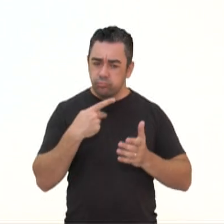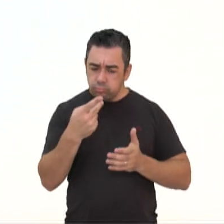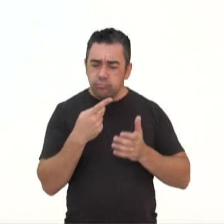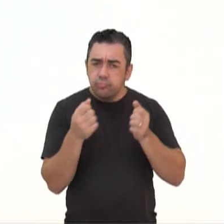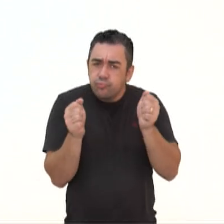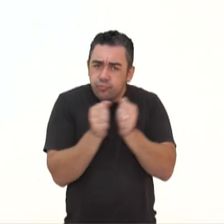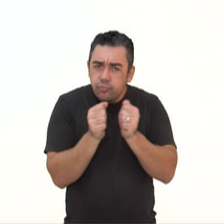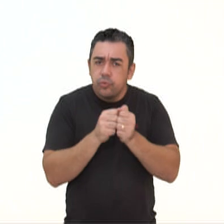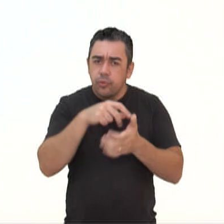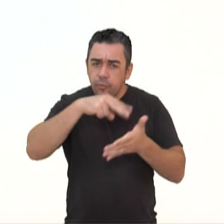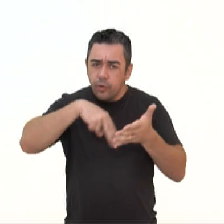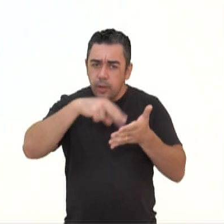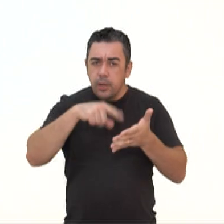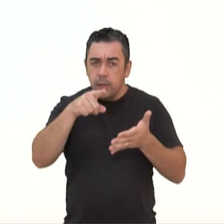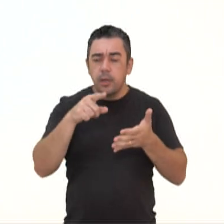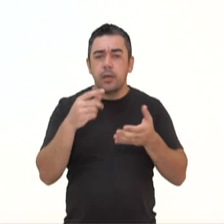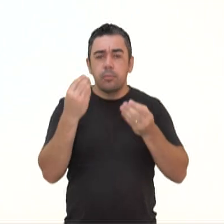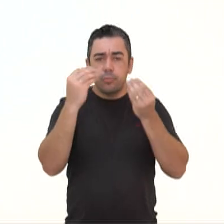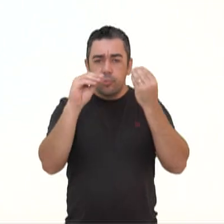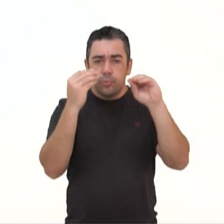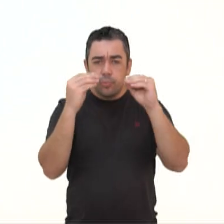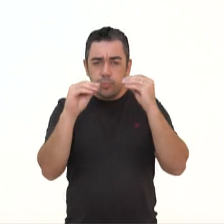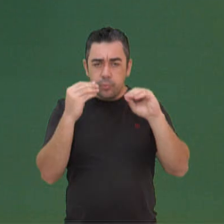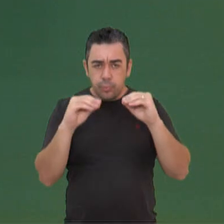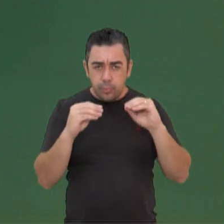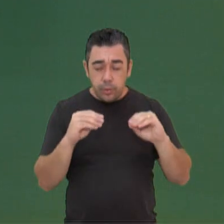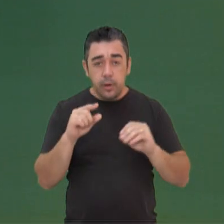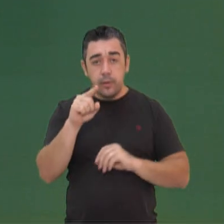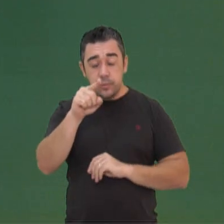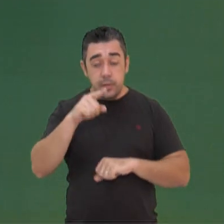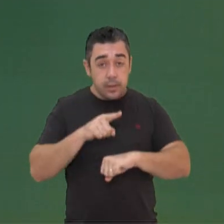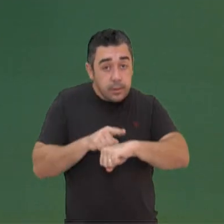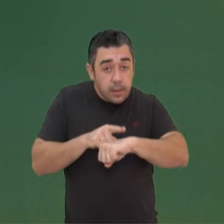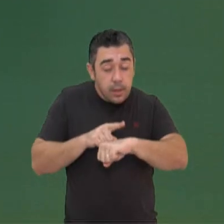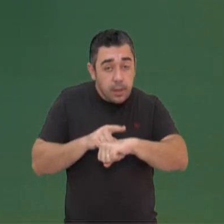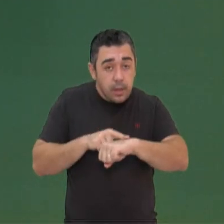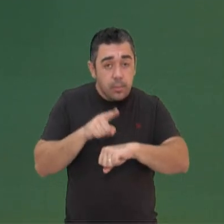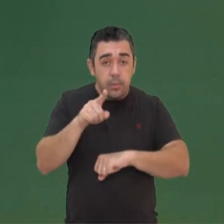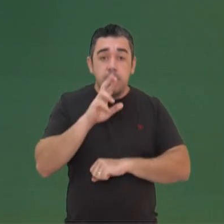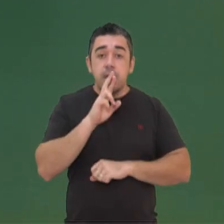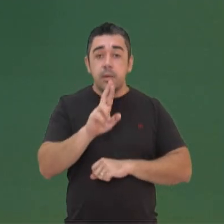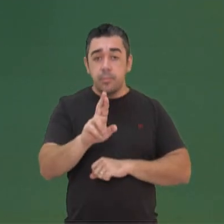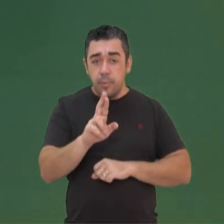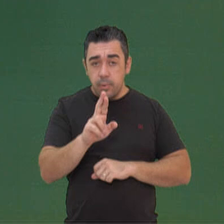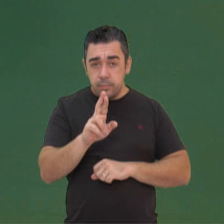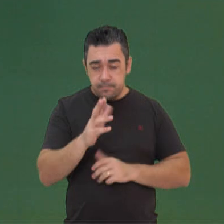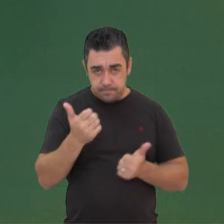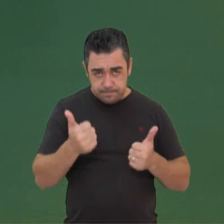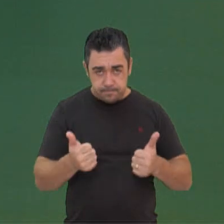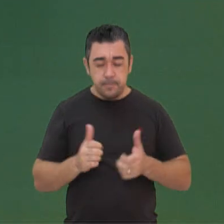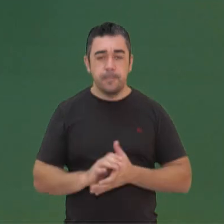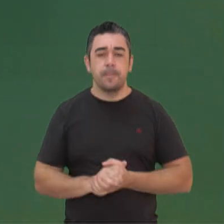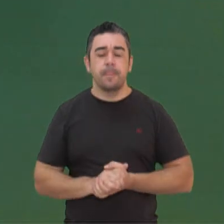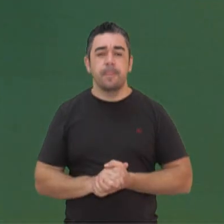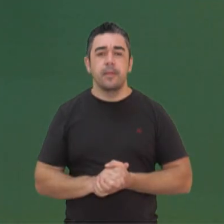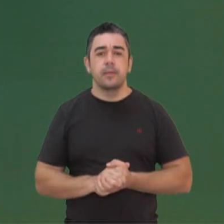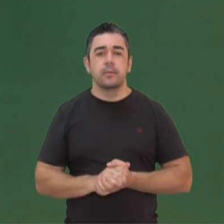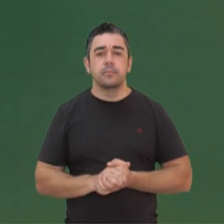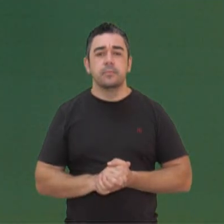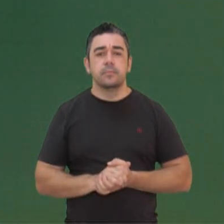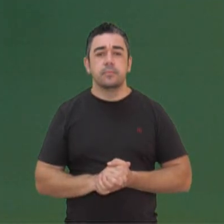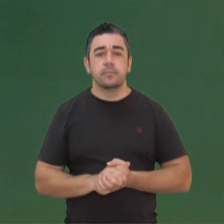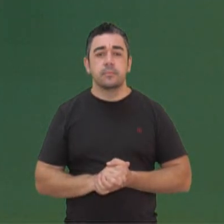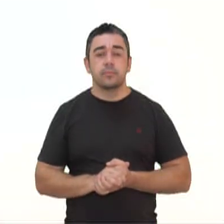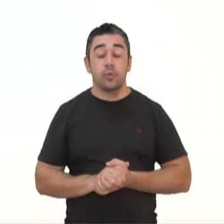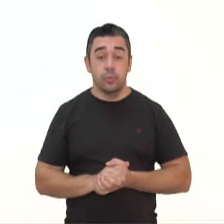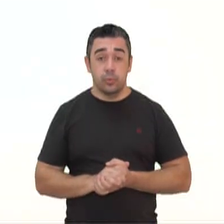até metade do caminho, vamos dizer assim, e em seguida eu vou deixar um tempinho aí para você responder essa questão. Então vamos lá. Em